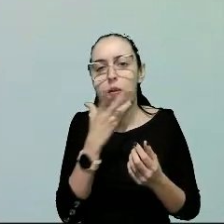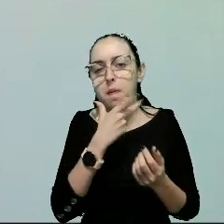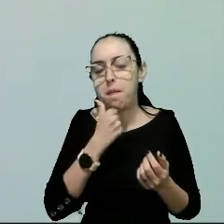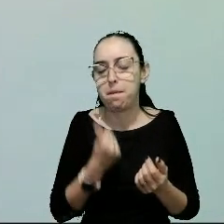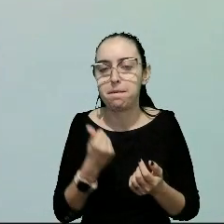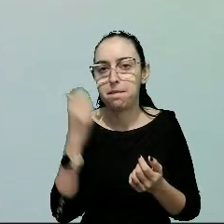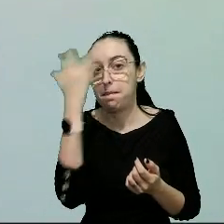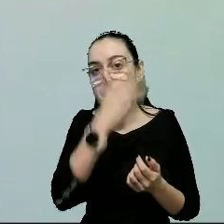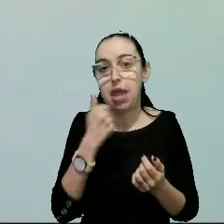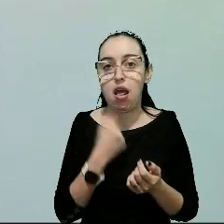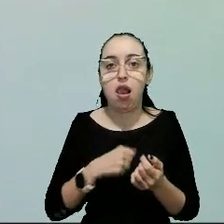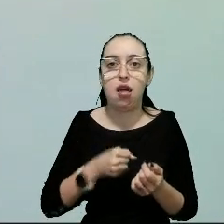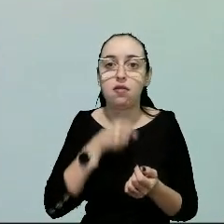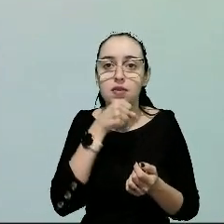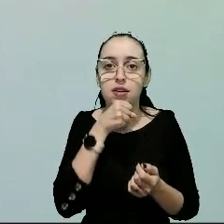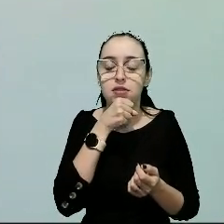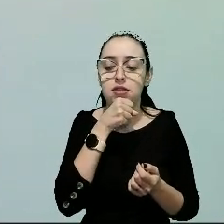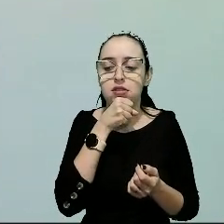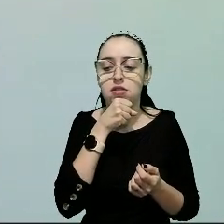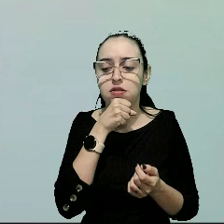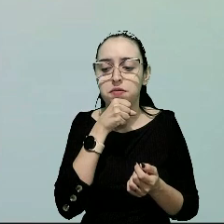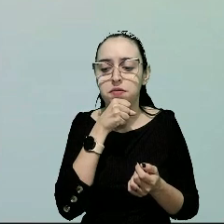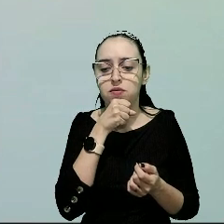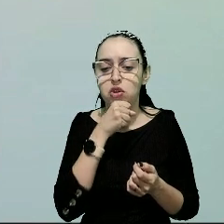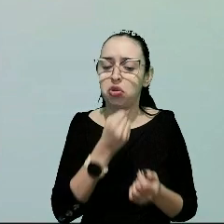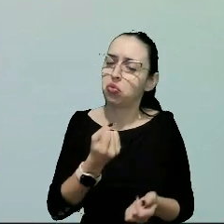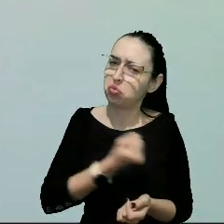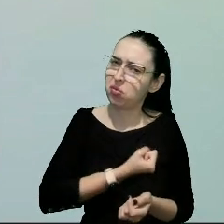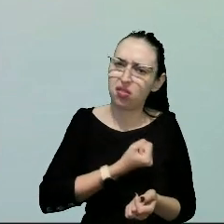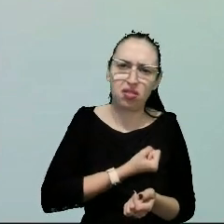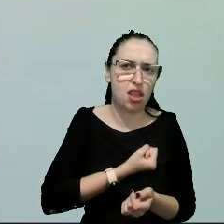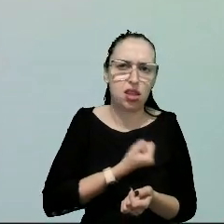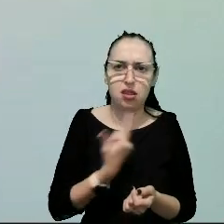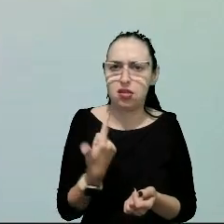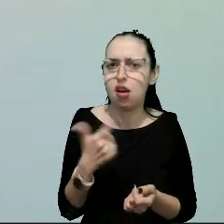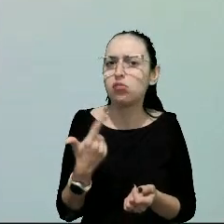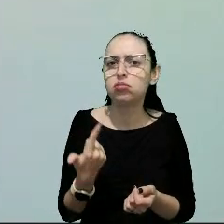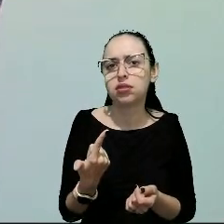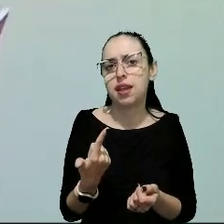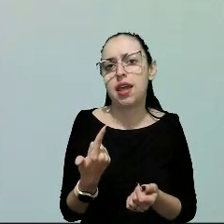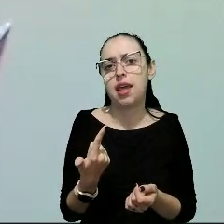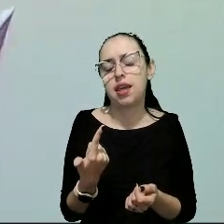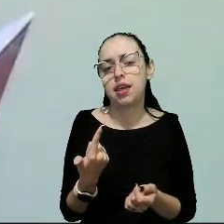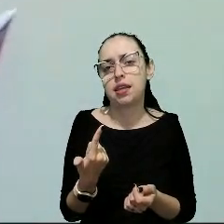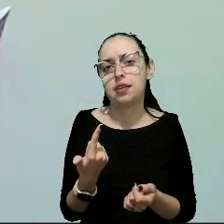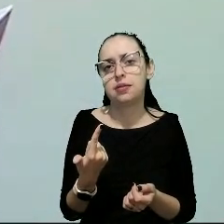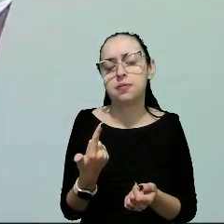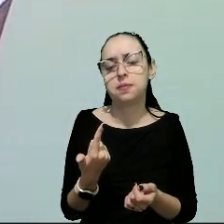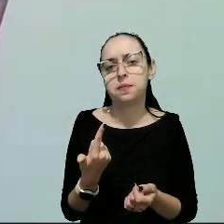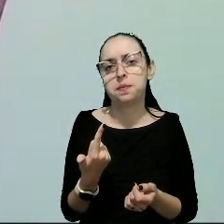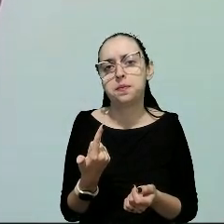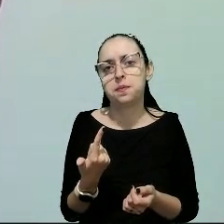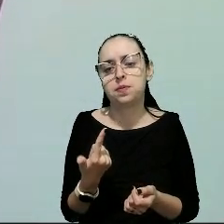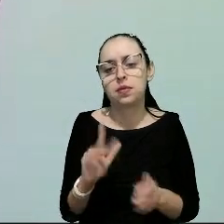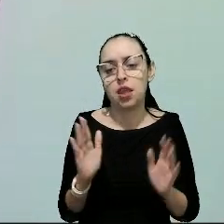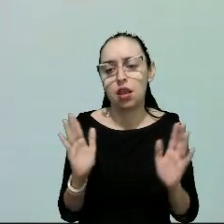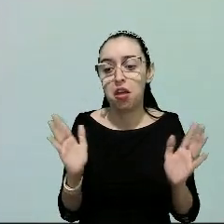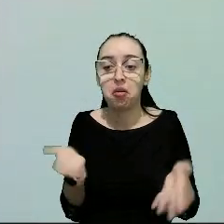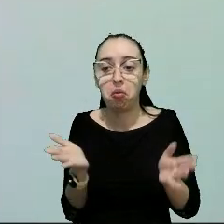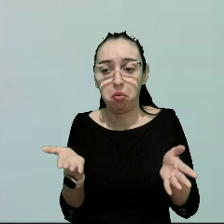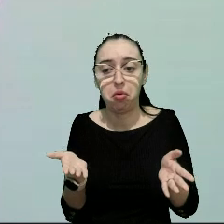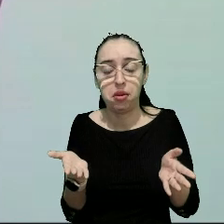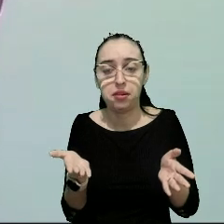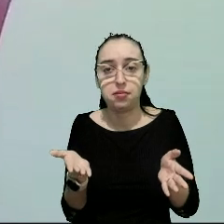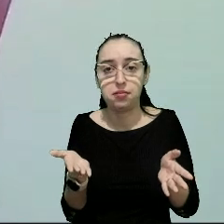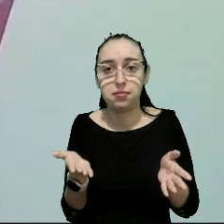bela velhice. Apesar de não serem numerosos, não são, ainda não são, mesmo